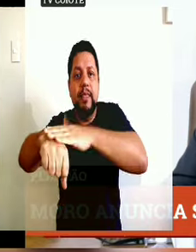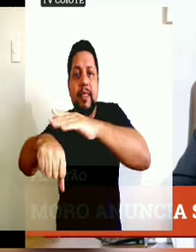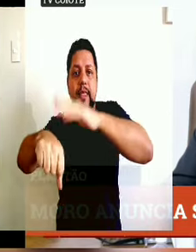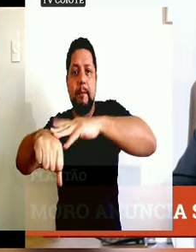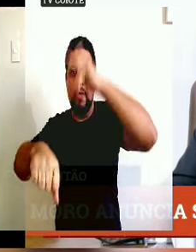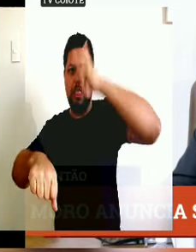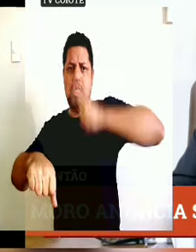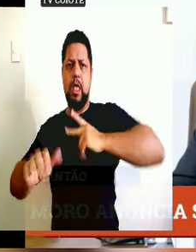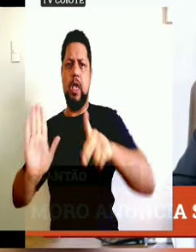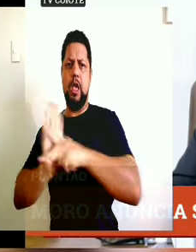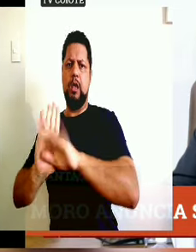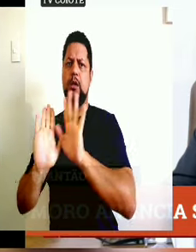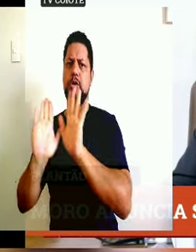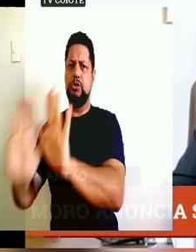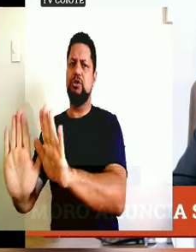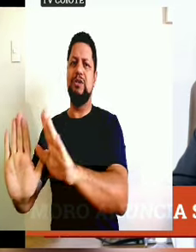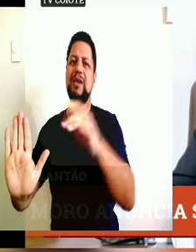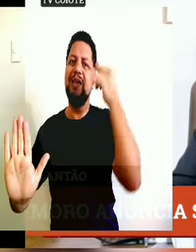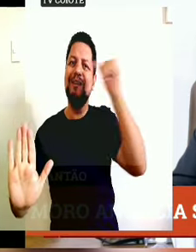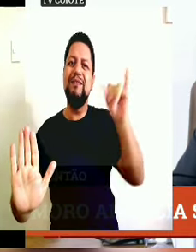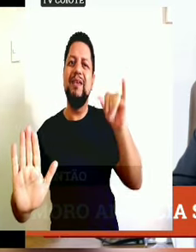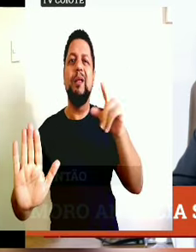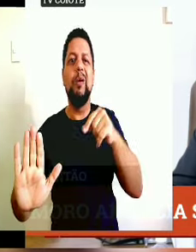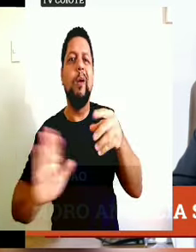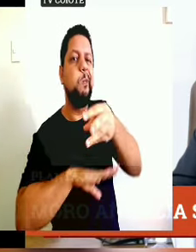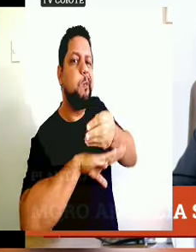que não concorde, né, em trocar